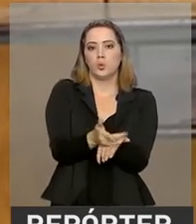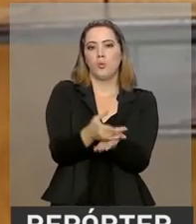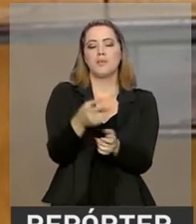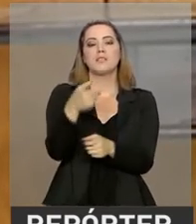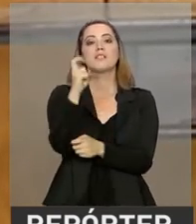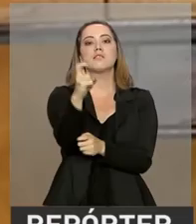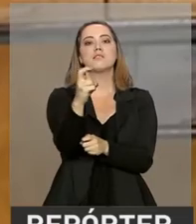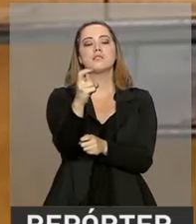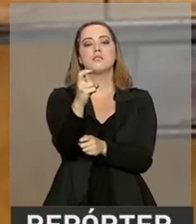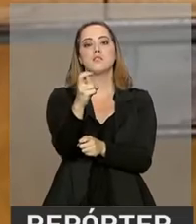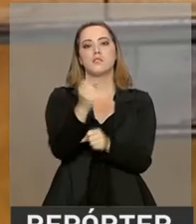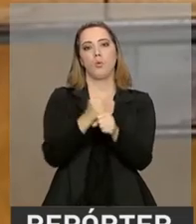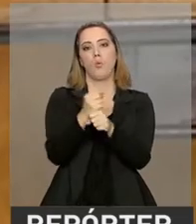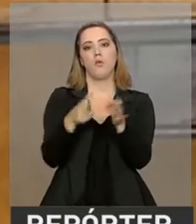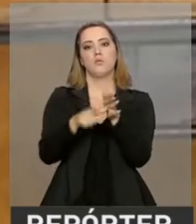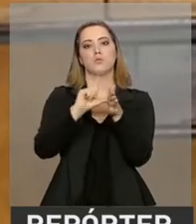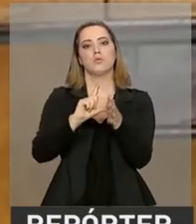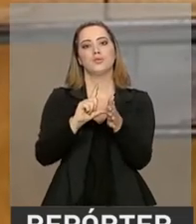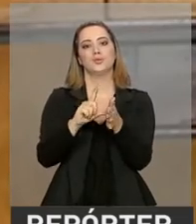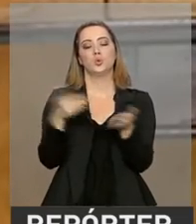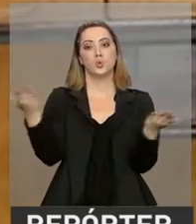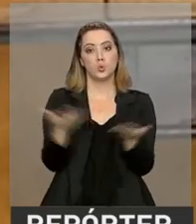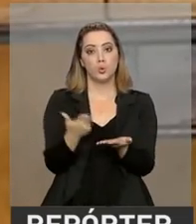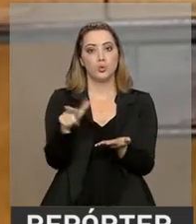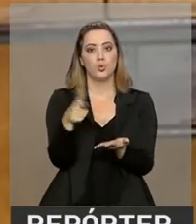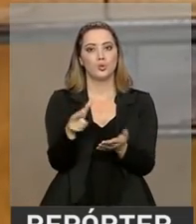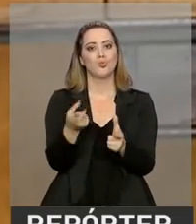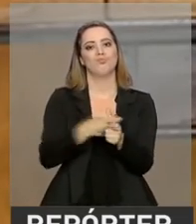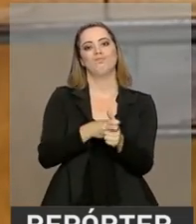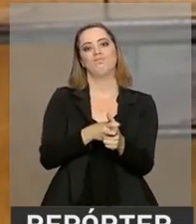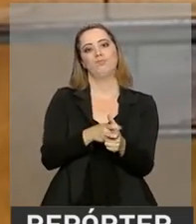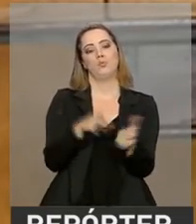há 5 anos atrás, nós não teríamos déficit. A essa altura, o Brasil seria de outra maneira.